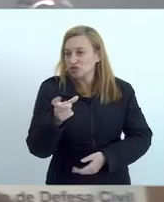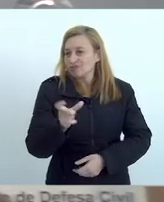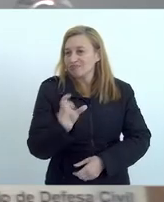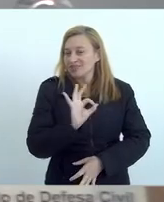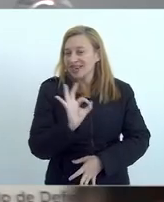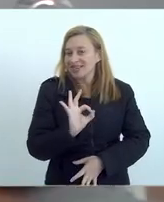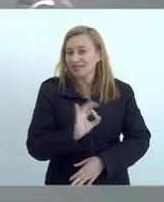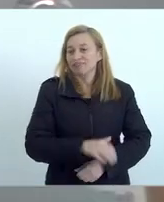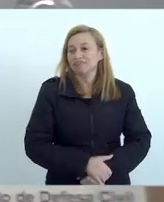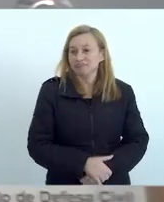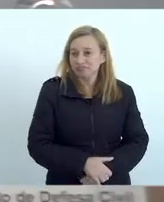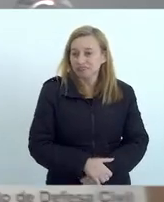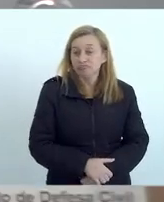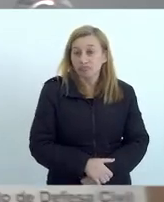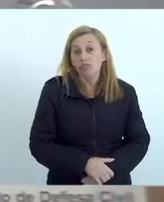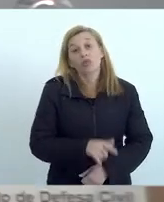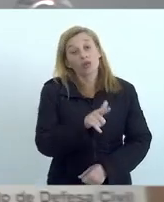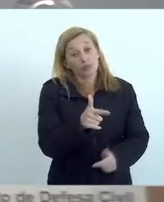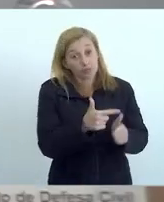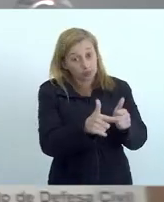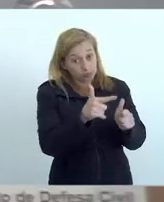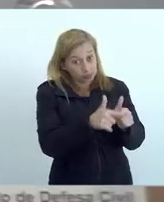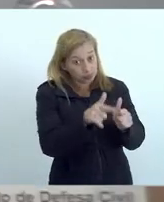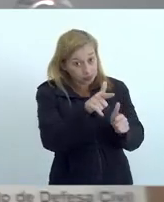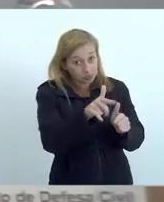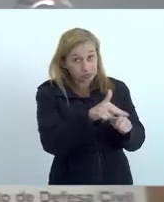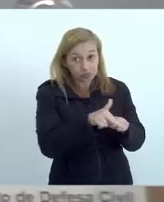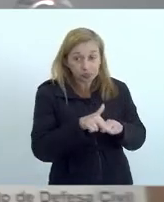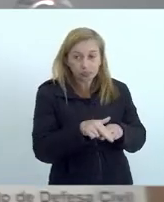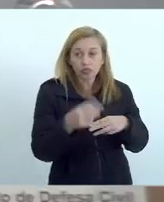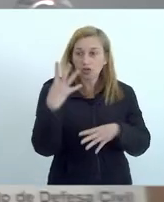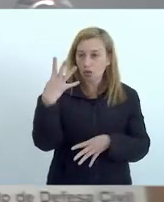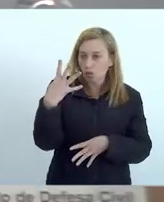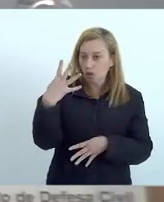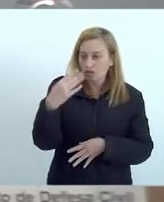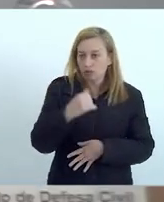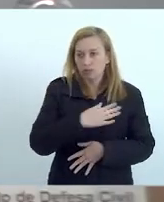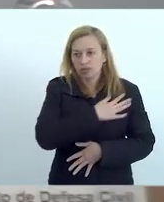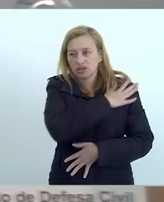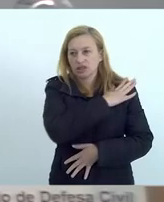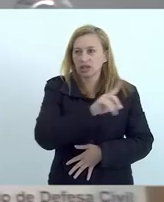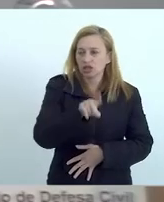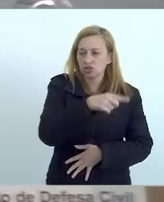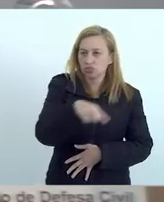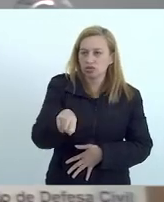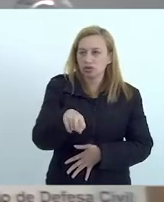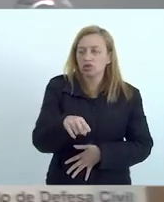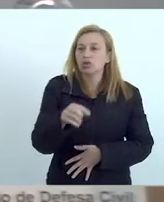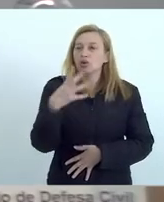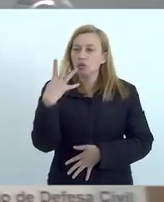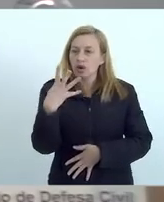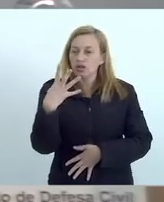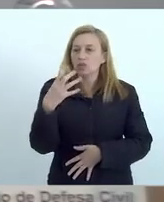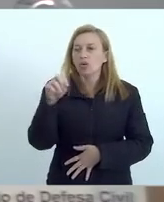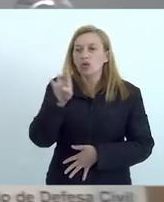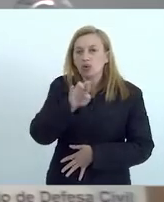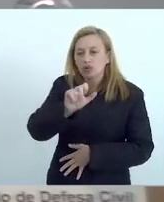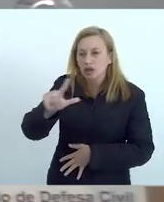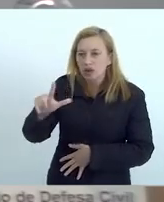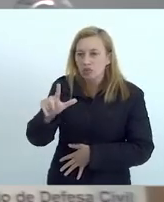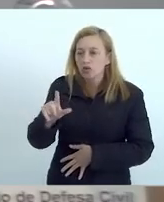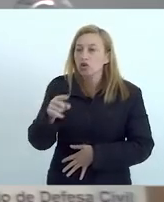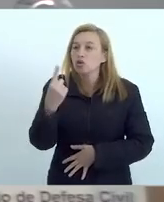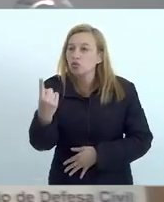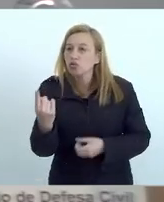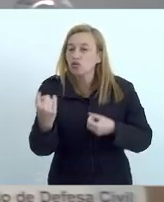o e devido a esse problema quatro militares foram excluídos quatro coronéis de último posto um